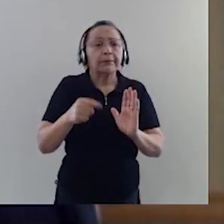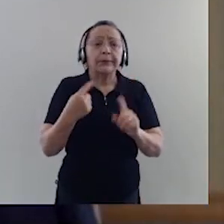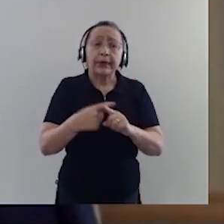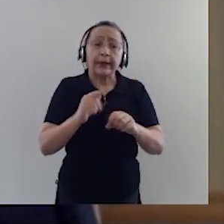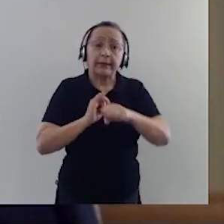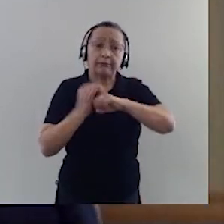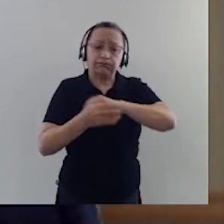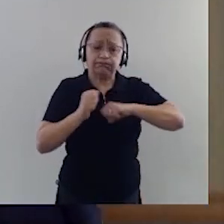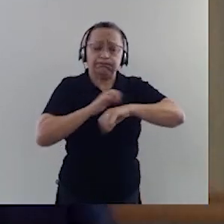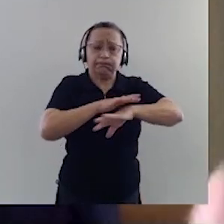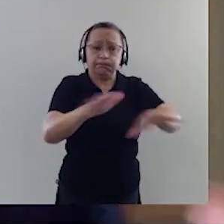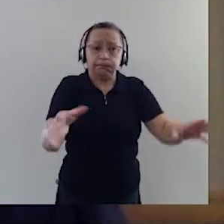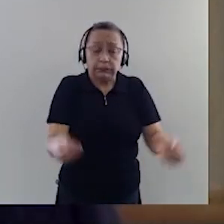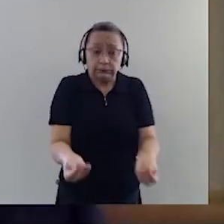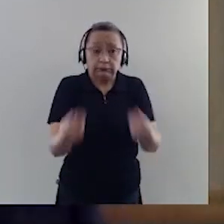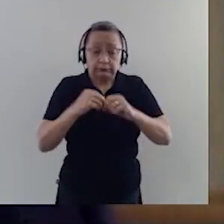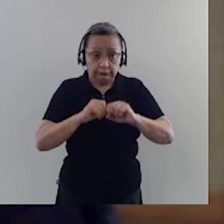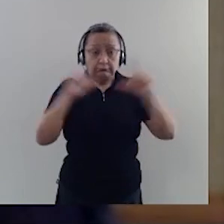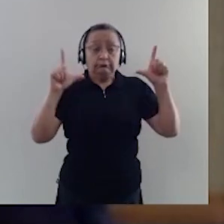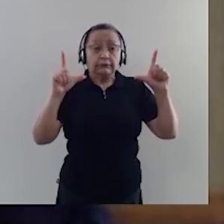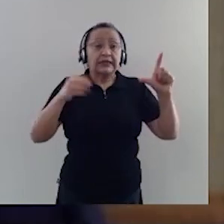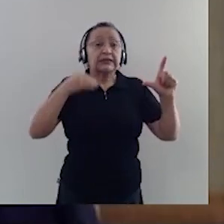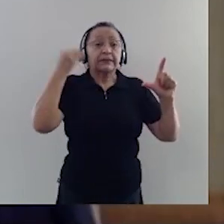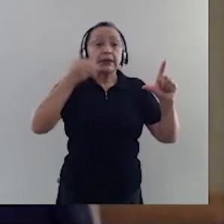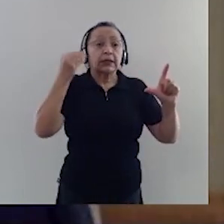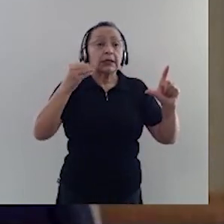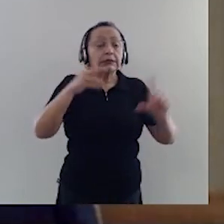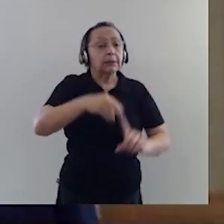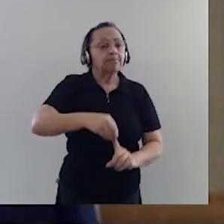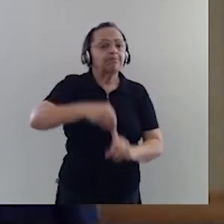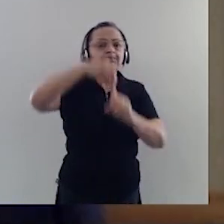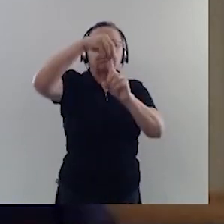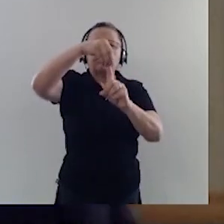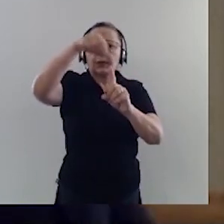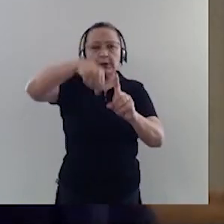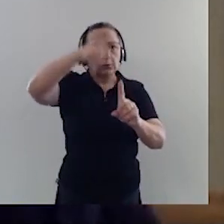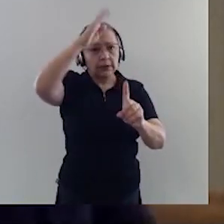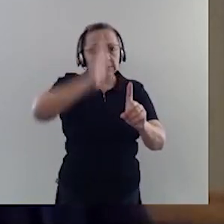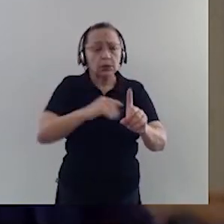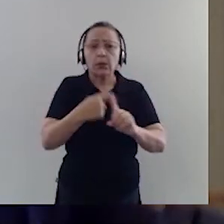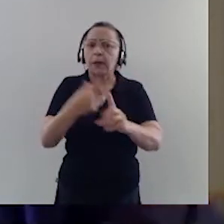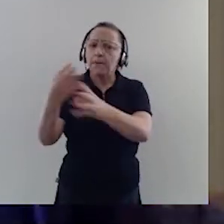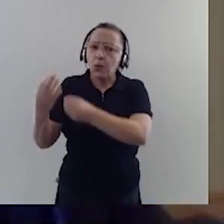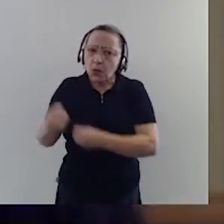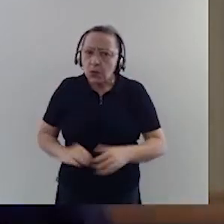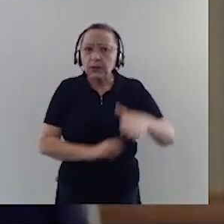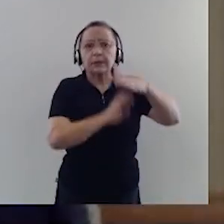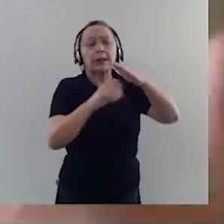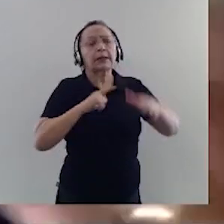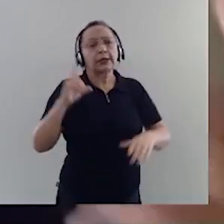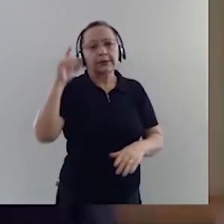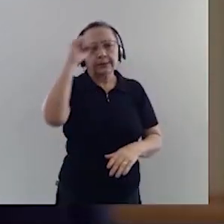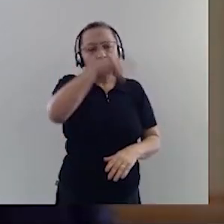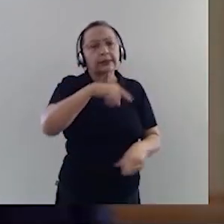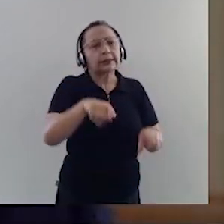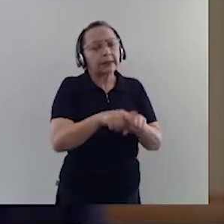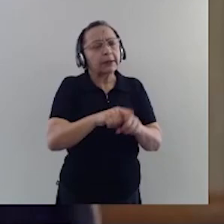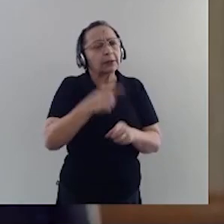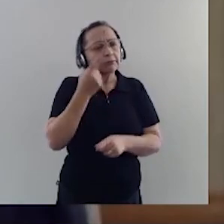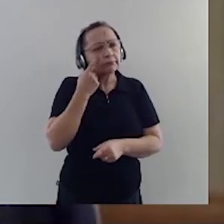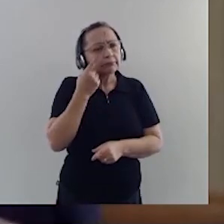traz uma experiência que será inédita no Brasil, porque muitas empresas em dificuldades, e vejo uma